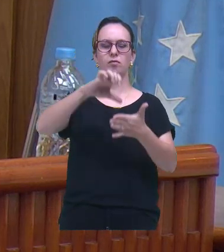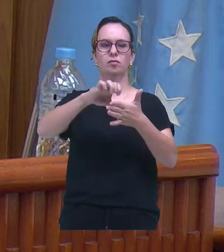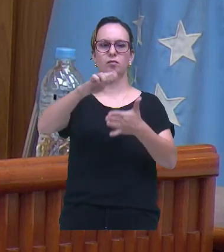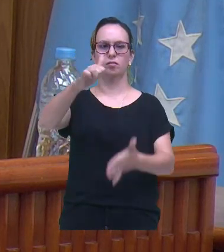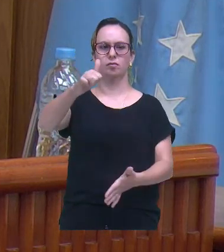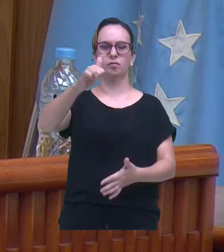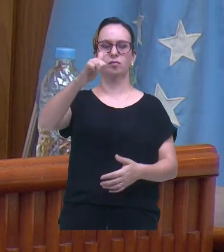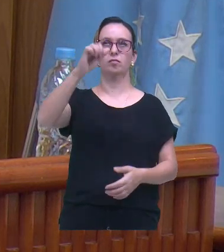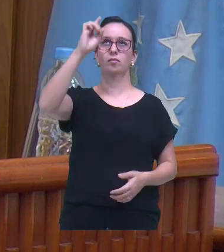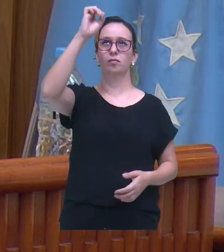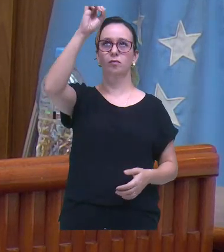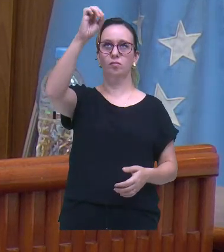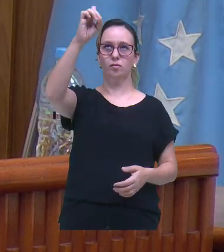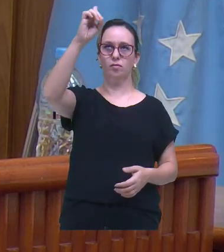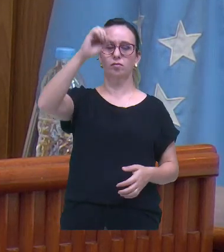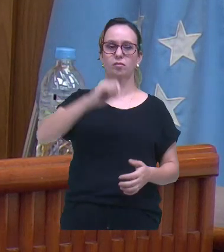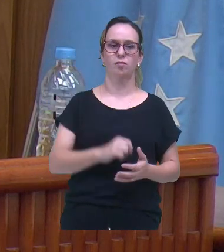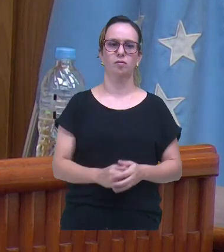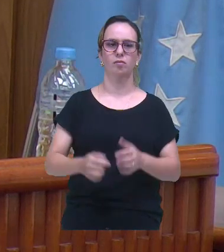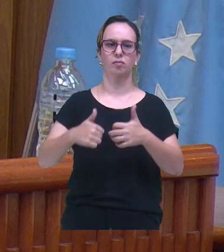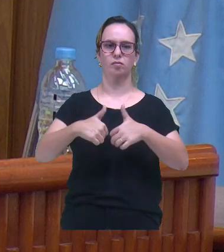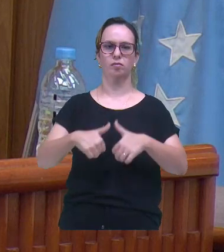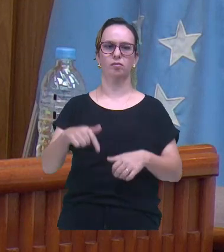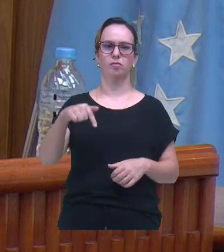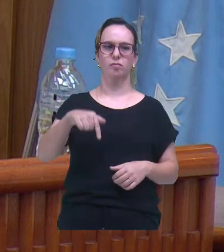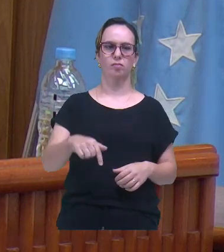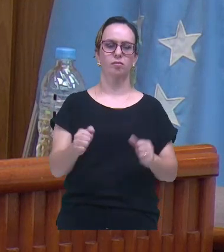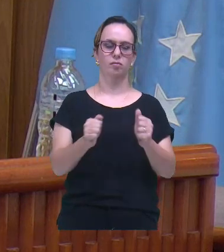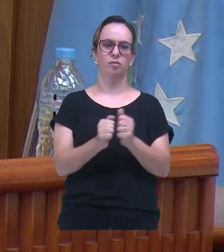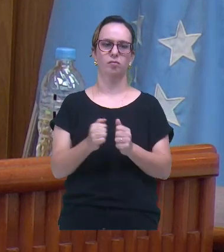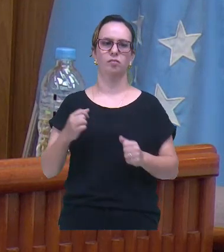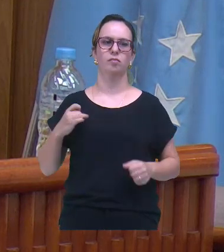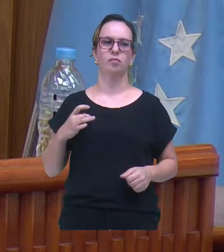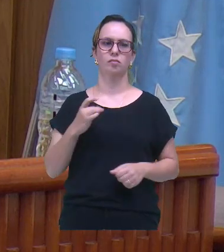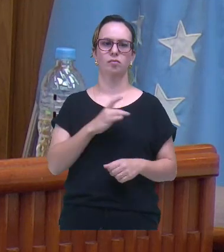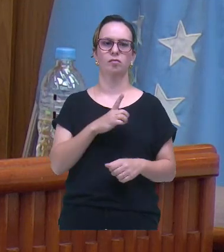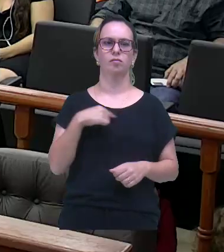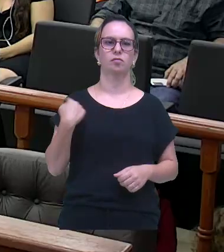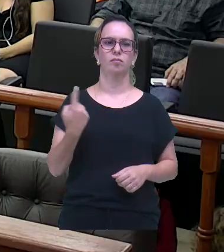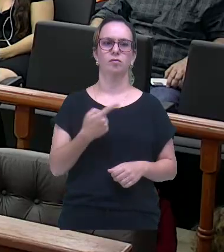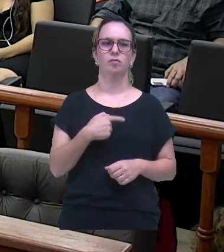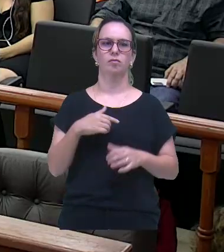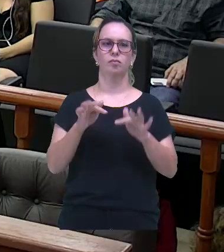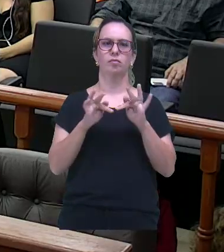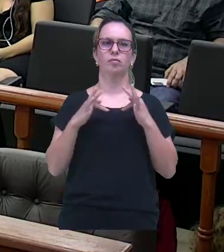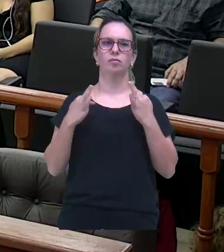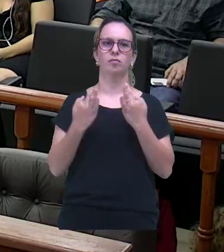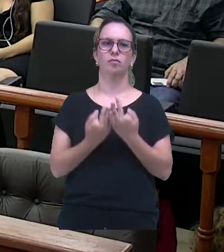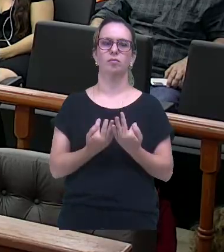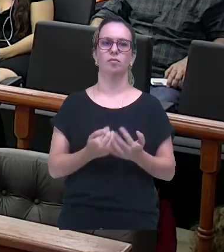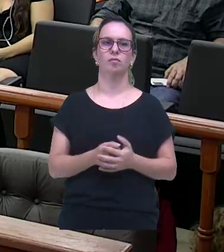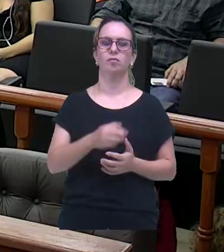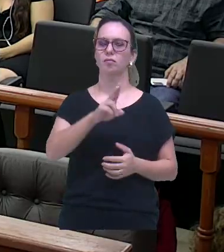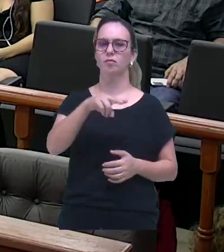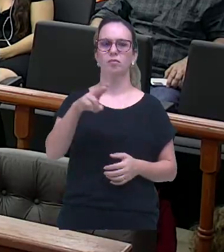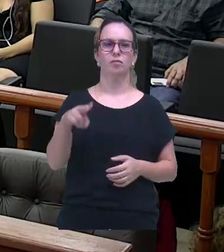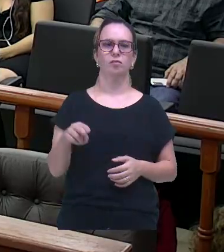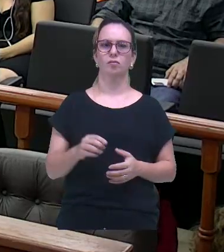Deus por estarmos aqui com saúde, a nossa família, que em nenhum momento nos desamparou,